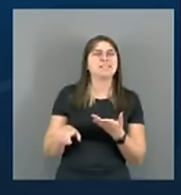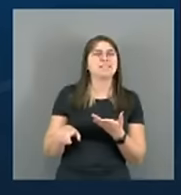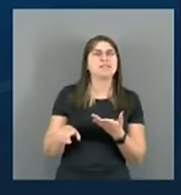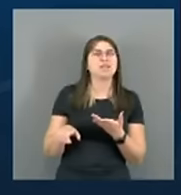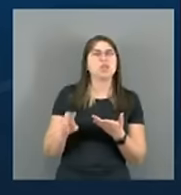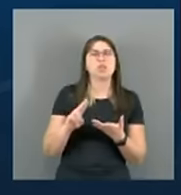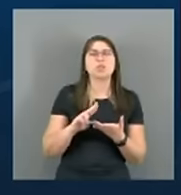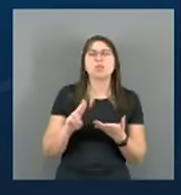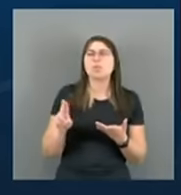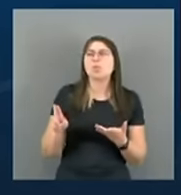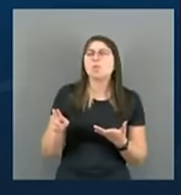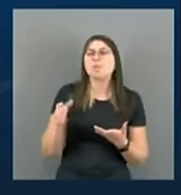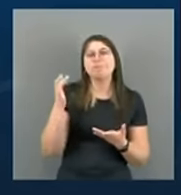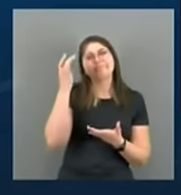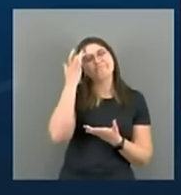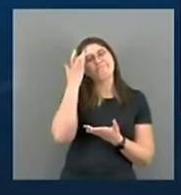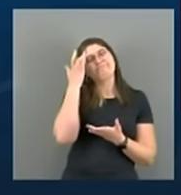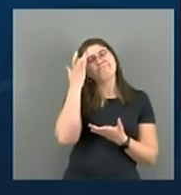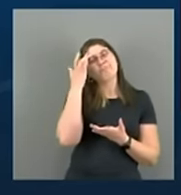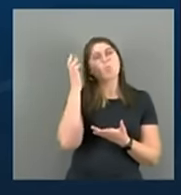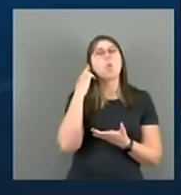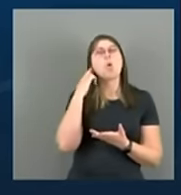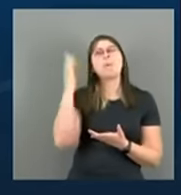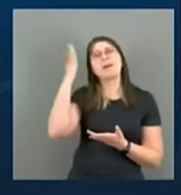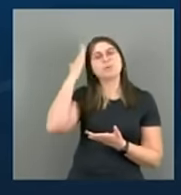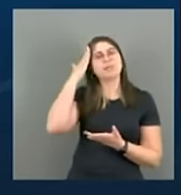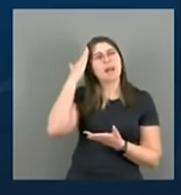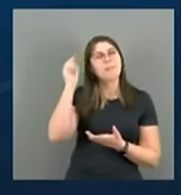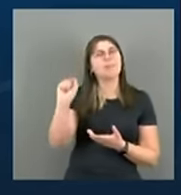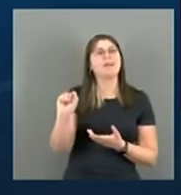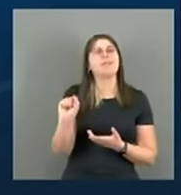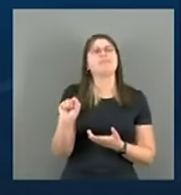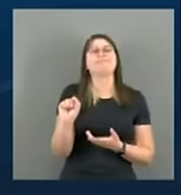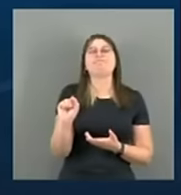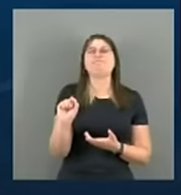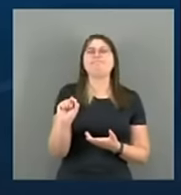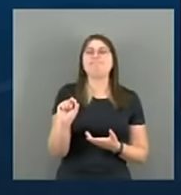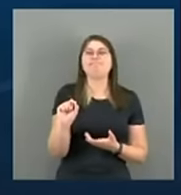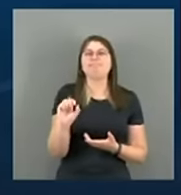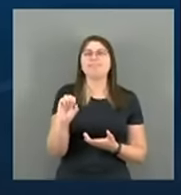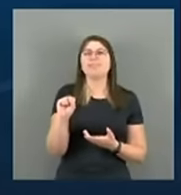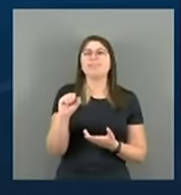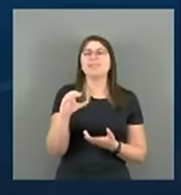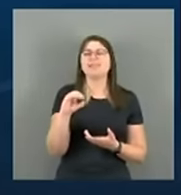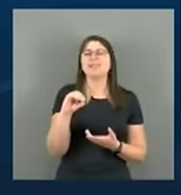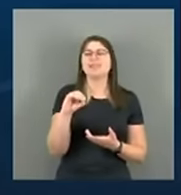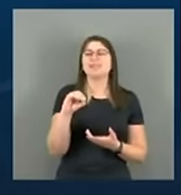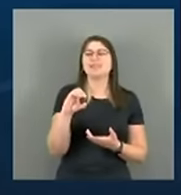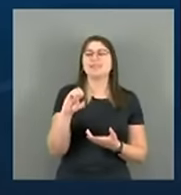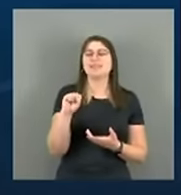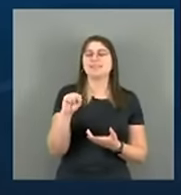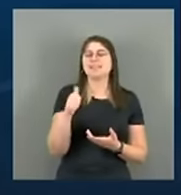Magalhães? Não. Eu acho que o Romário vai saber. É São José de...